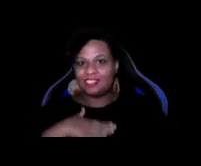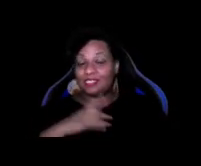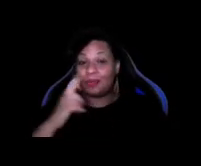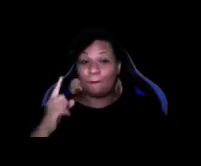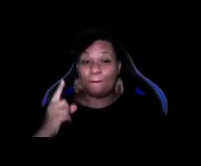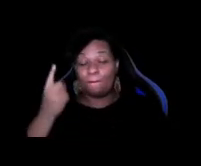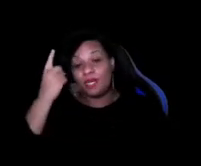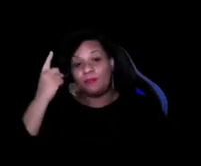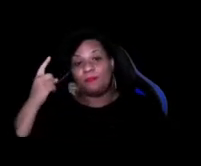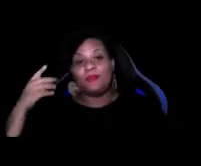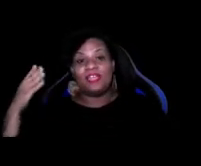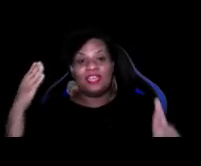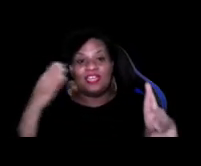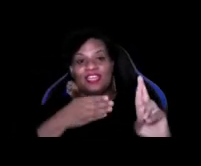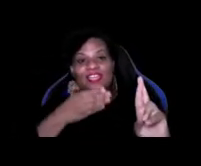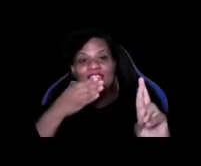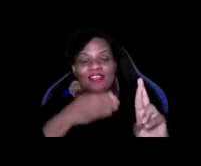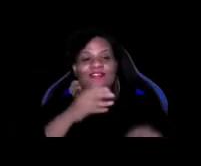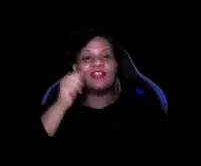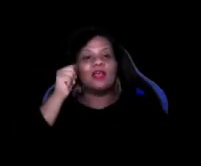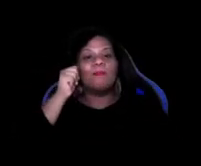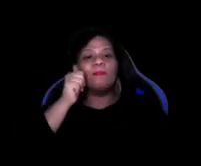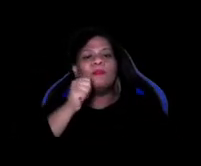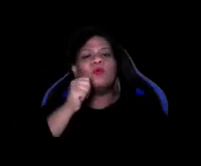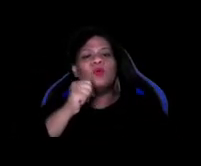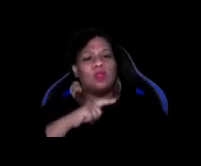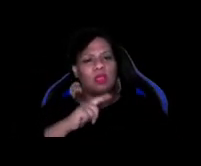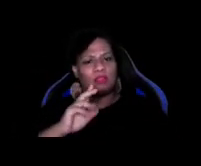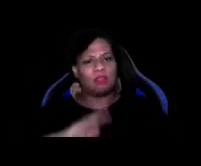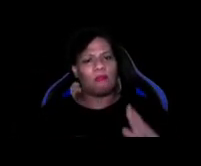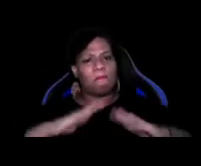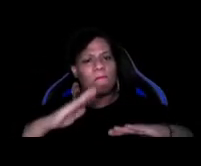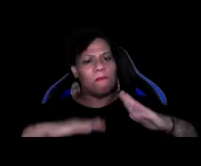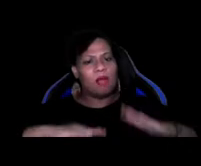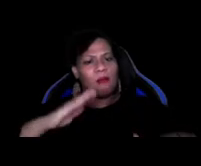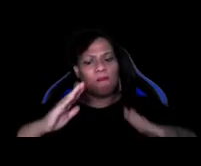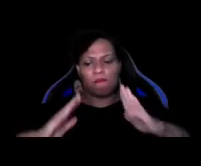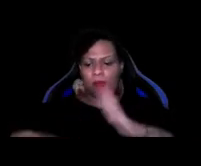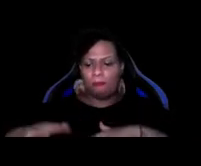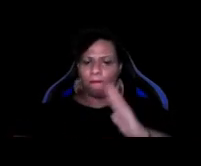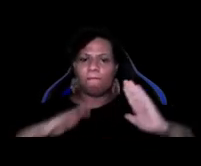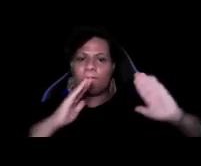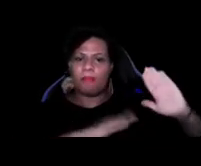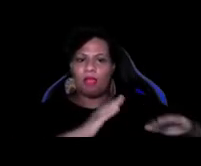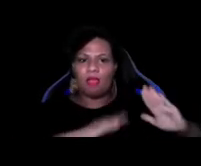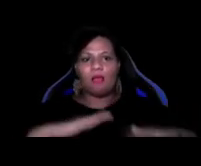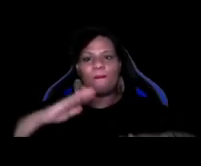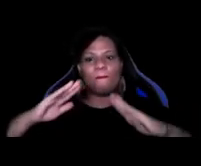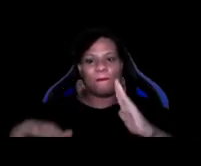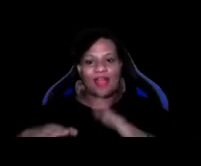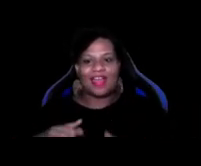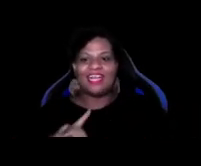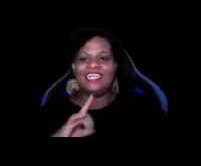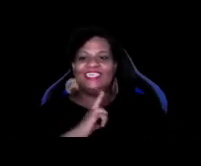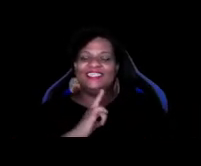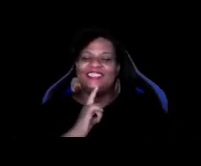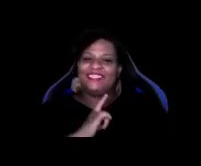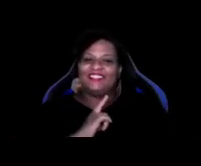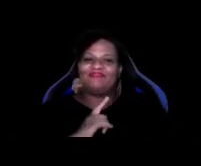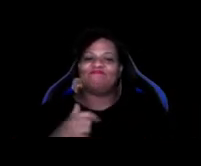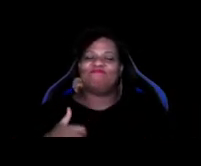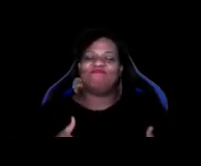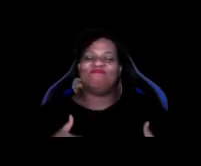que eu tive de mulheres que se relacionam com os tambores, de mulheres que tocam os tambores. Então vai ser uma